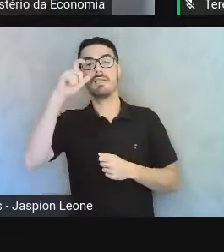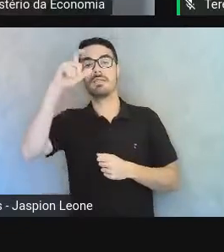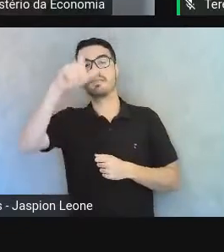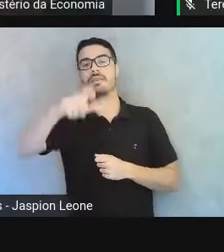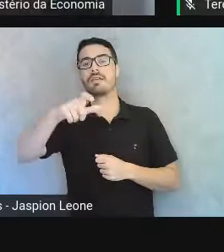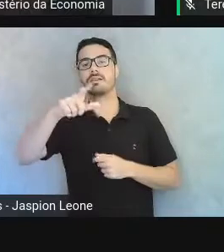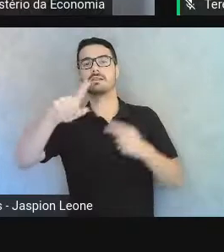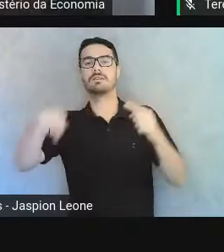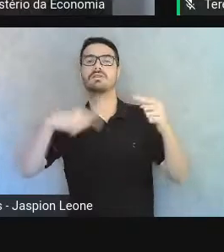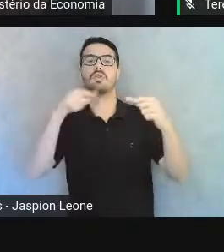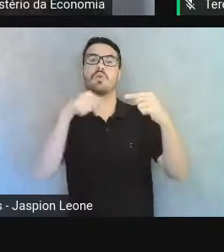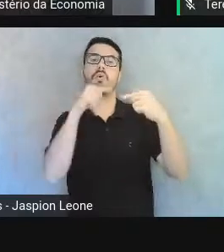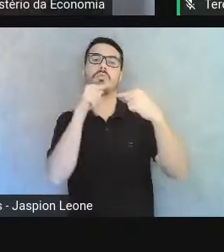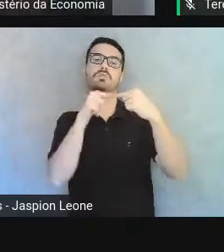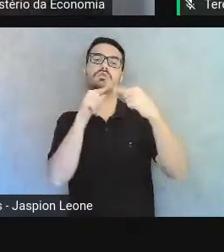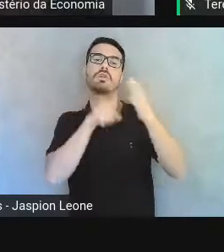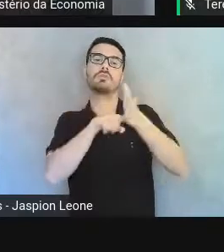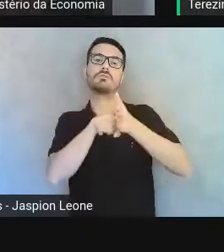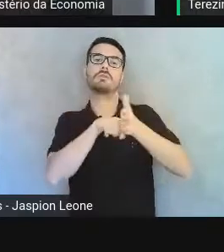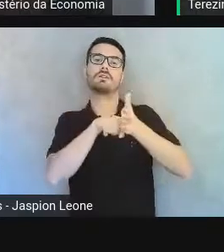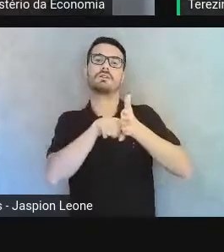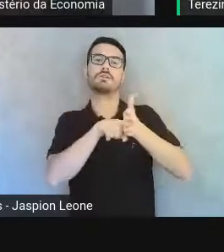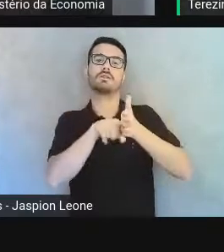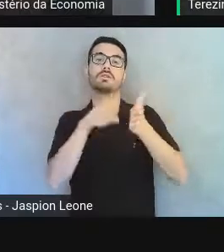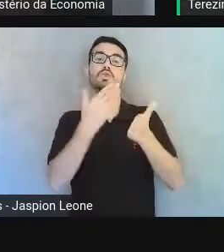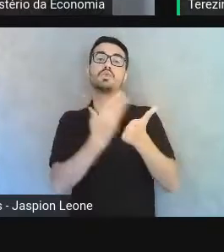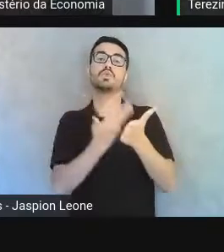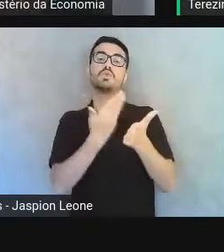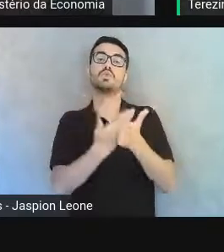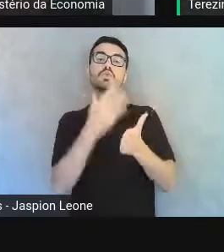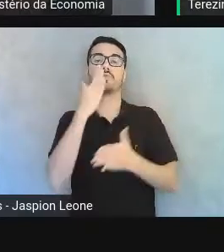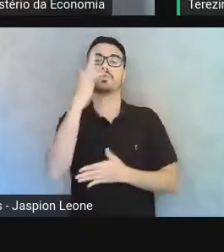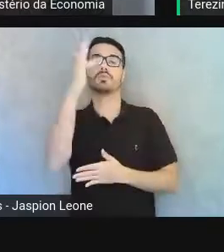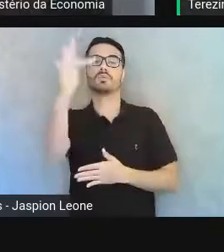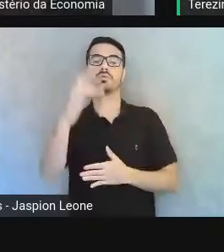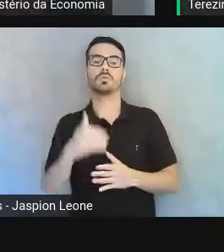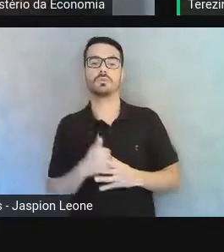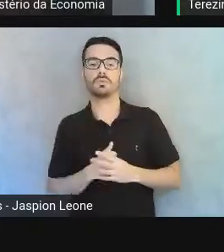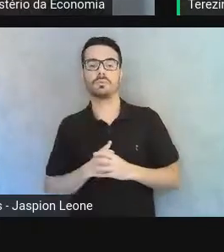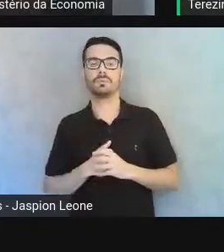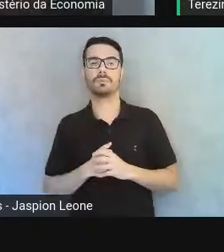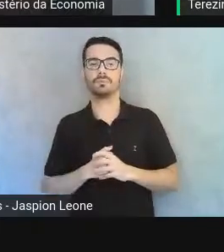interessantíssimo objeto de pesquisa para estudos futuros, né?